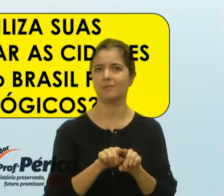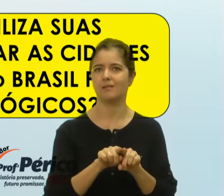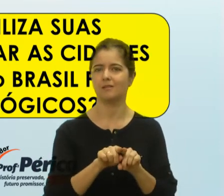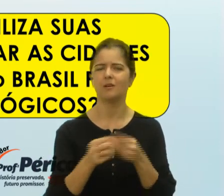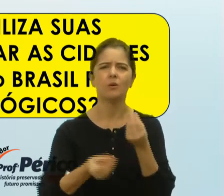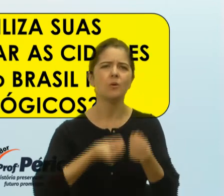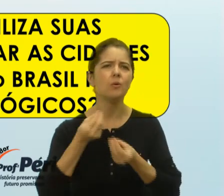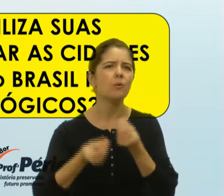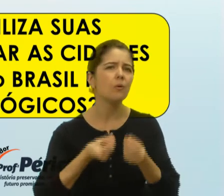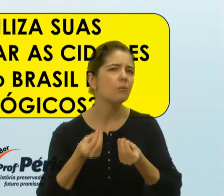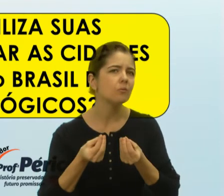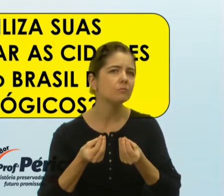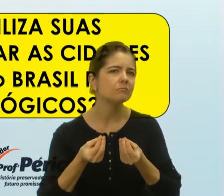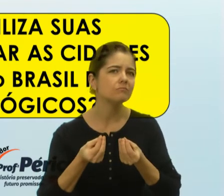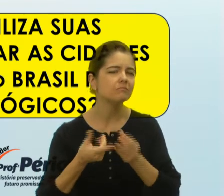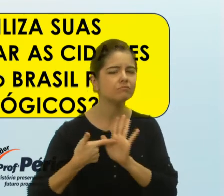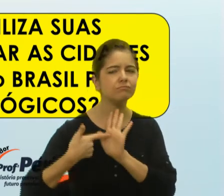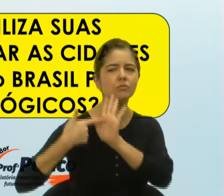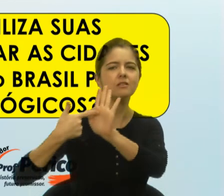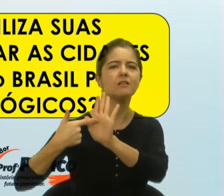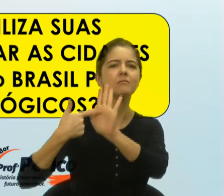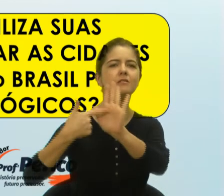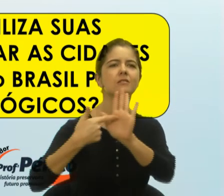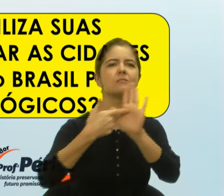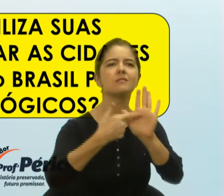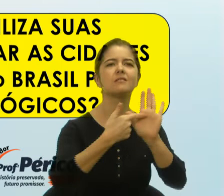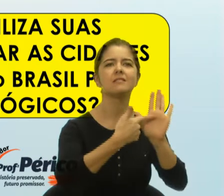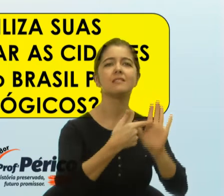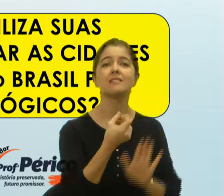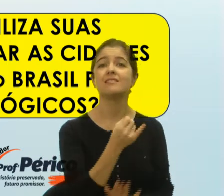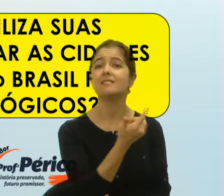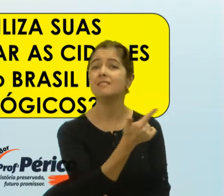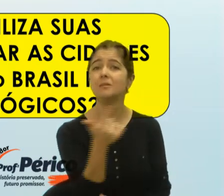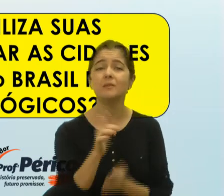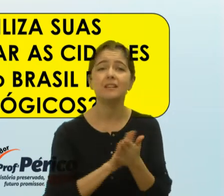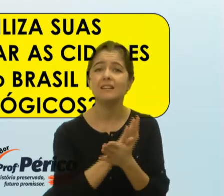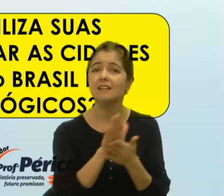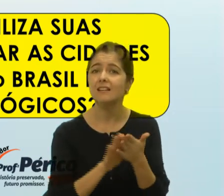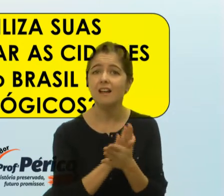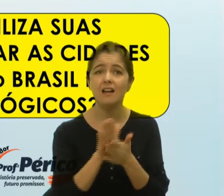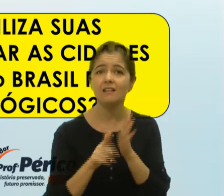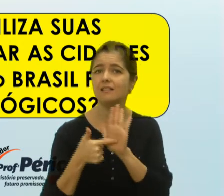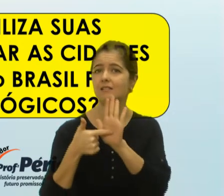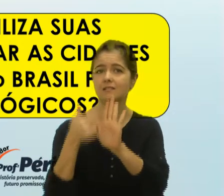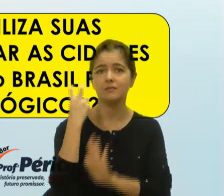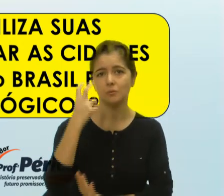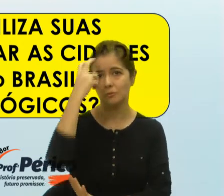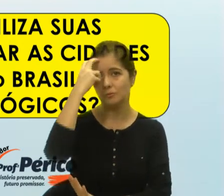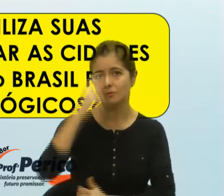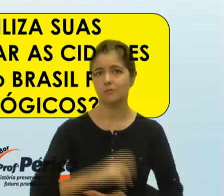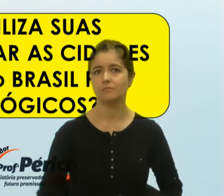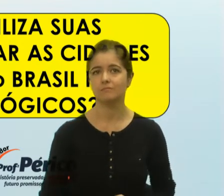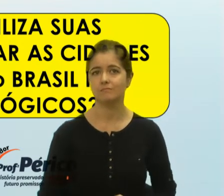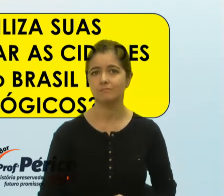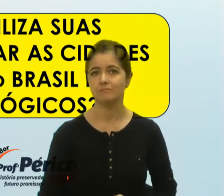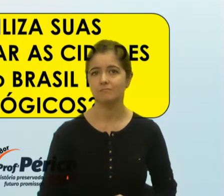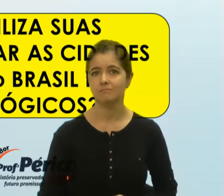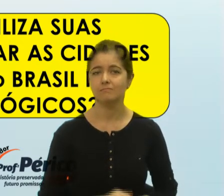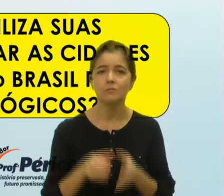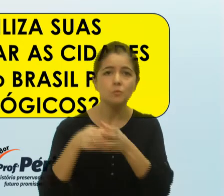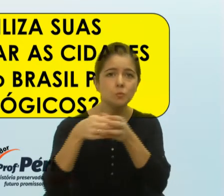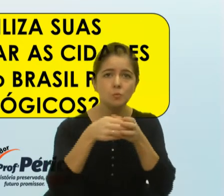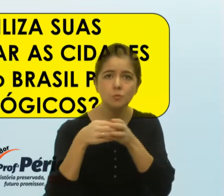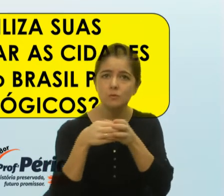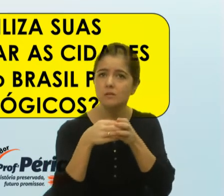outros municípios se nós não temos mais o que apresentar no campo cultural, no campo